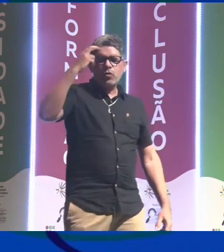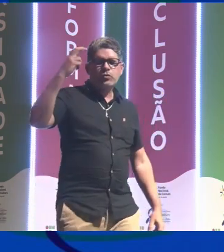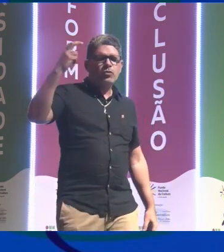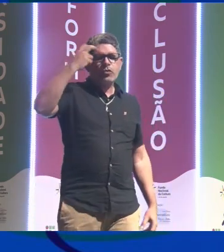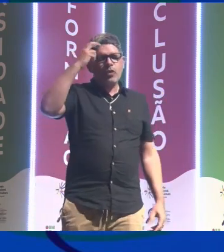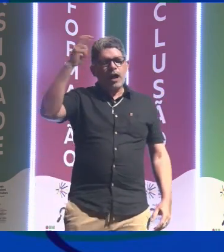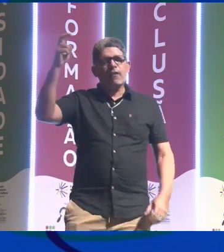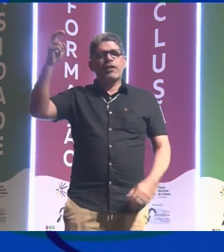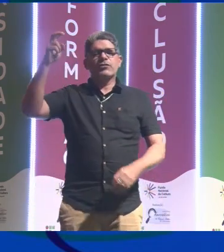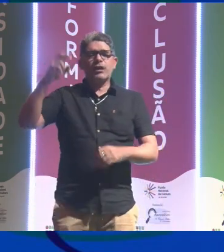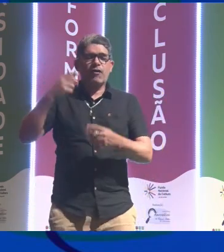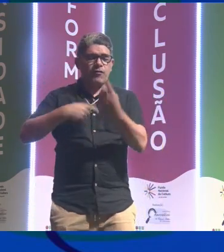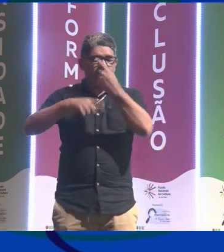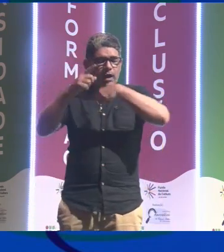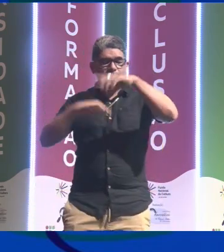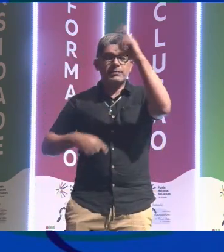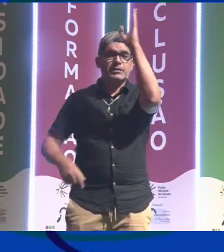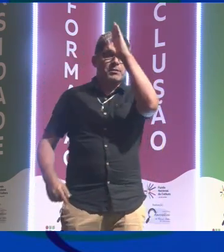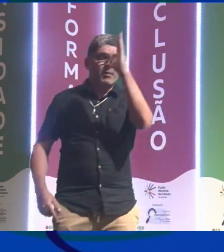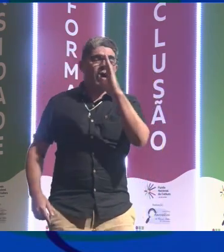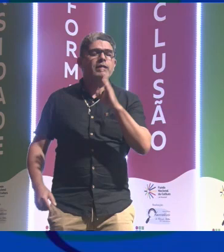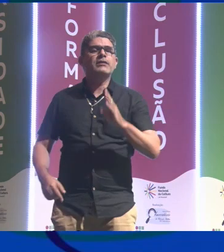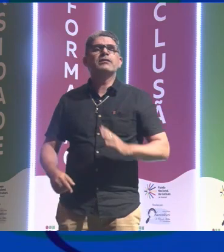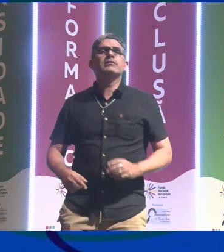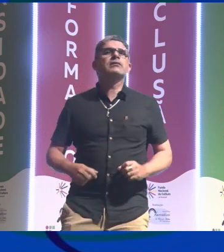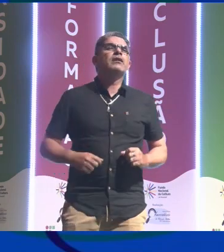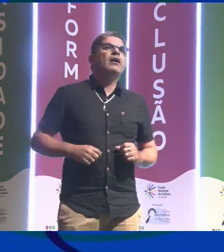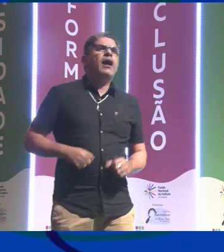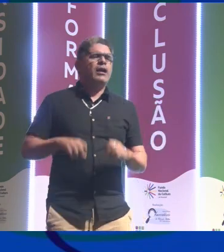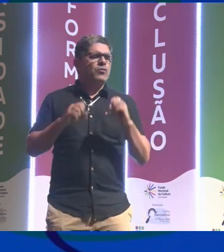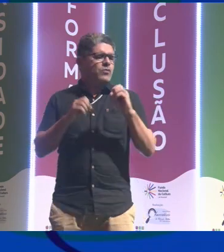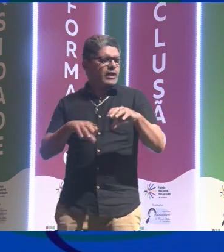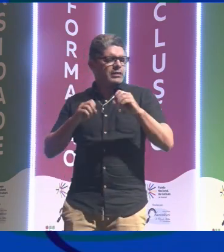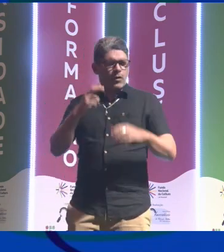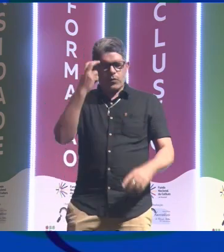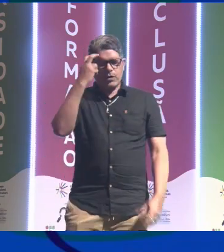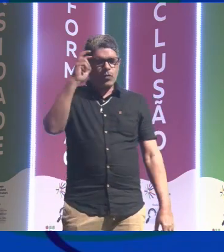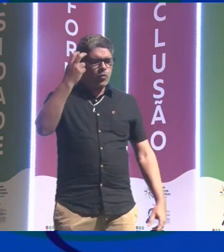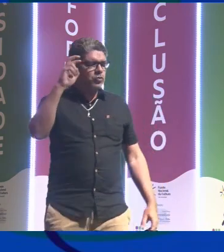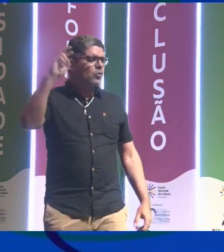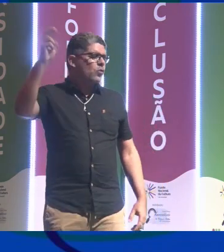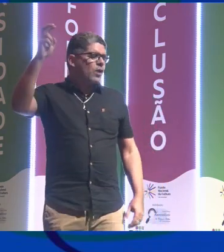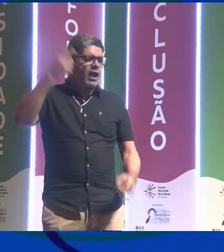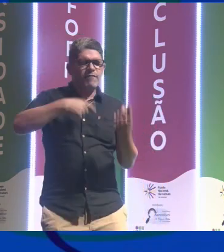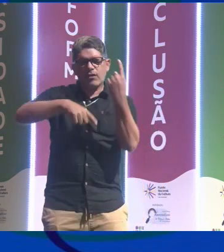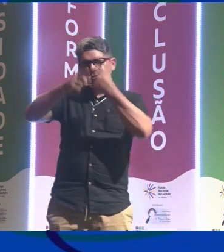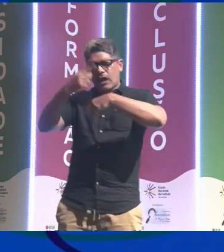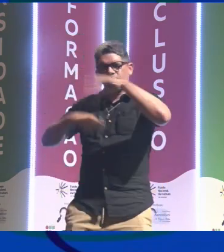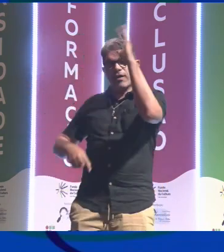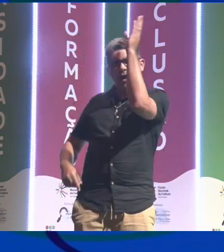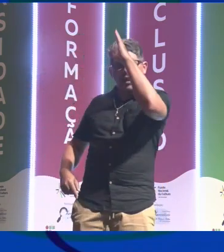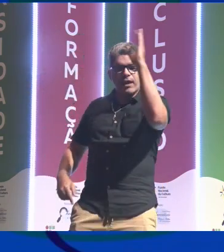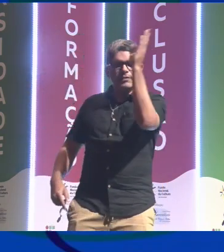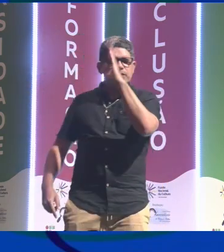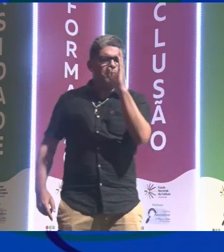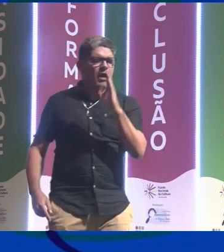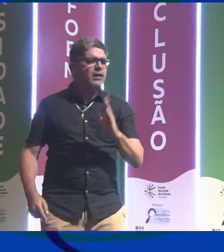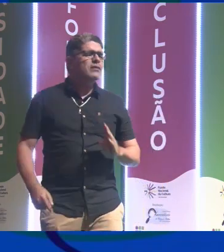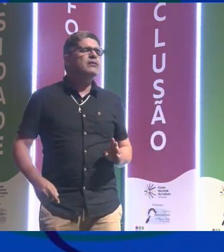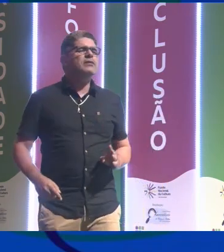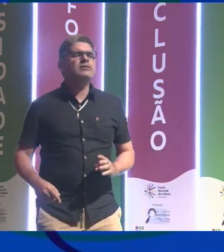e cultura vão salvar esse país. Educação e cultura vão salvar